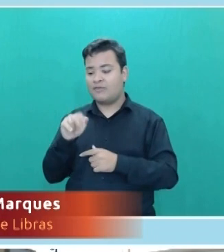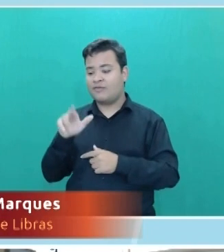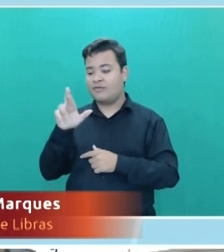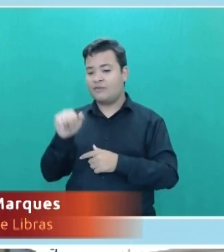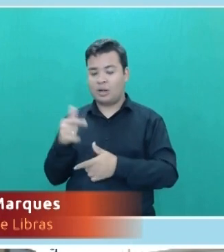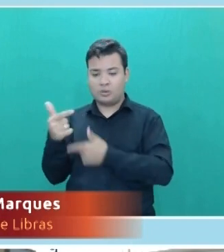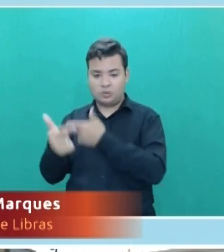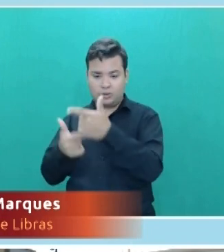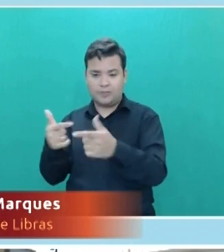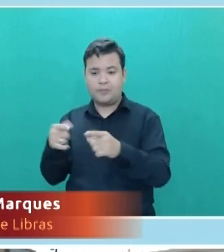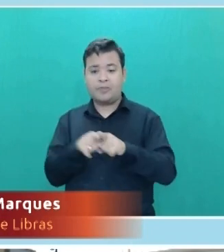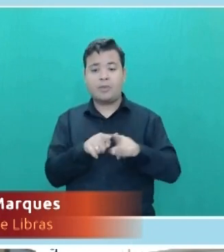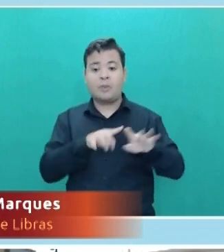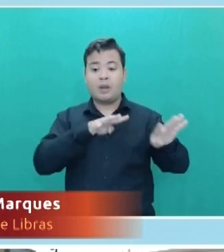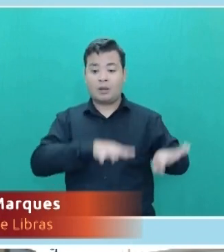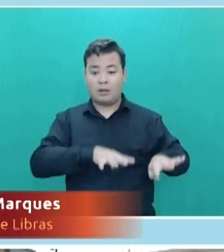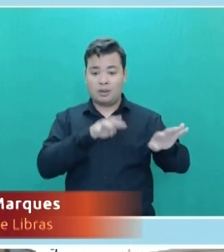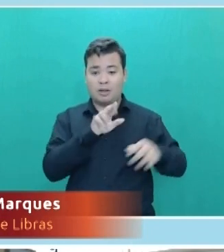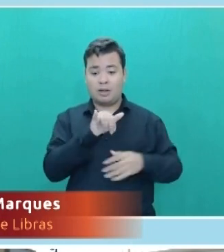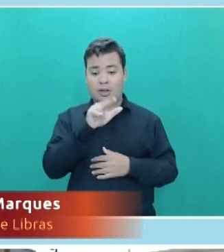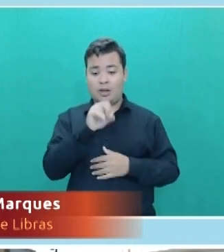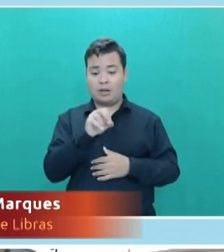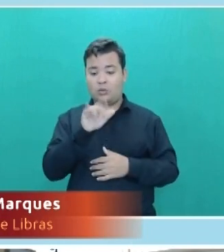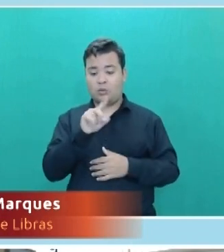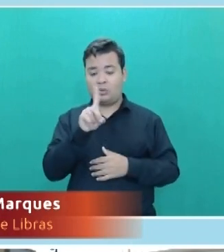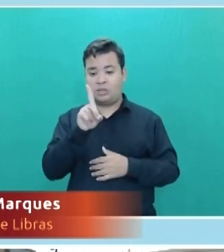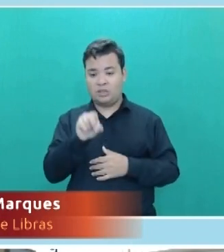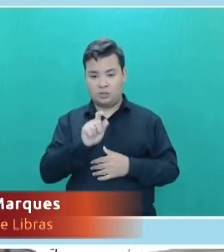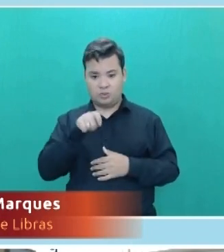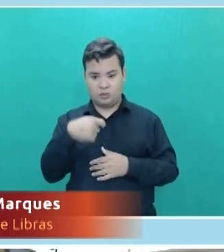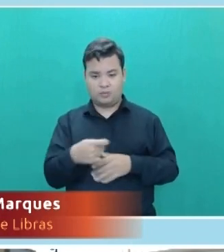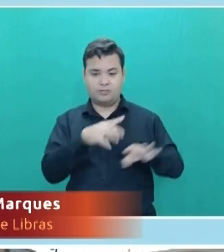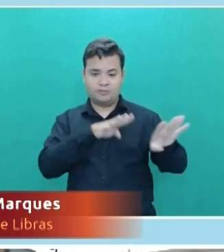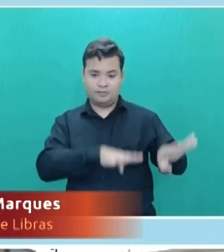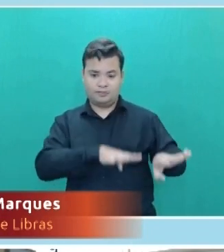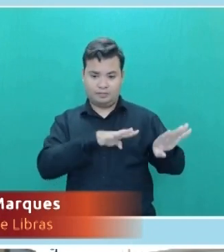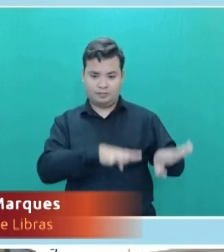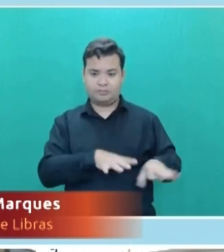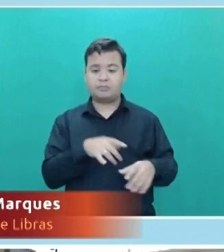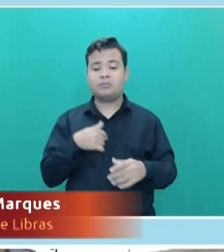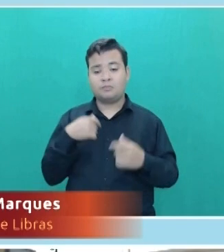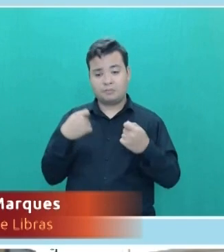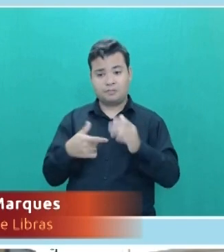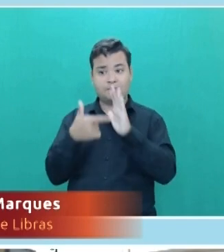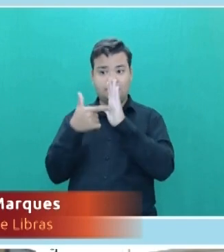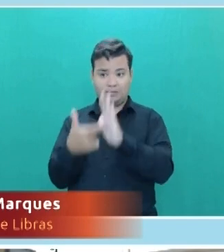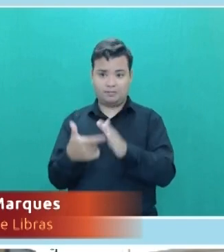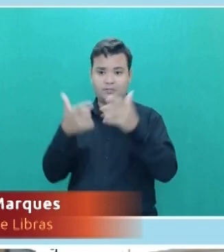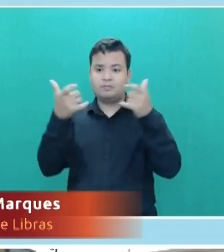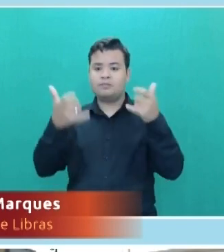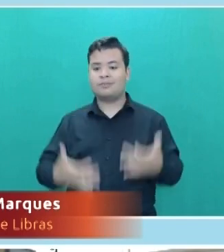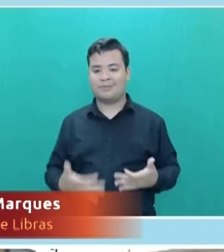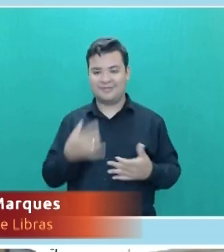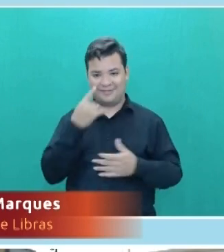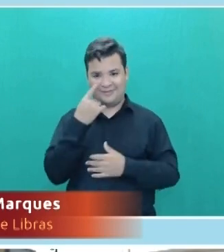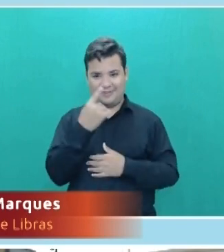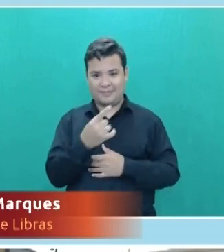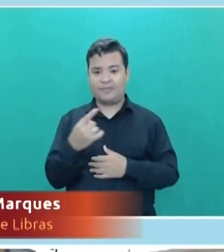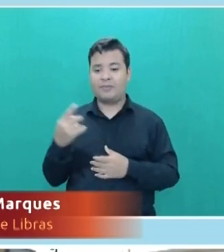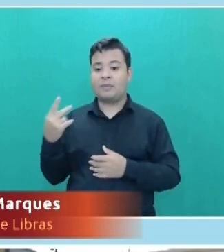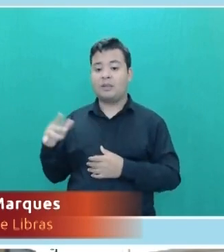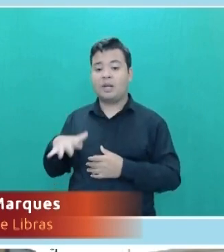Unido também tem a Justiça do Trabalho. Então, isso é um ponto para a gente destacar aqui nessa resposta que a Camila nos fez, que a Justiça do Trabalho